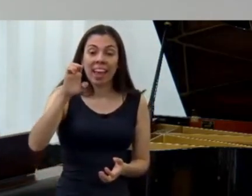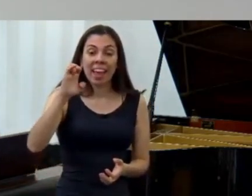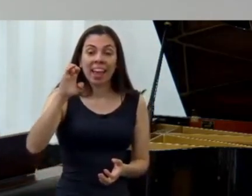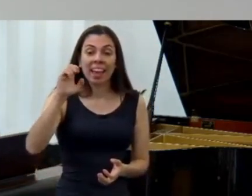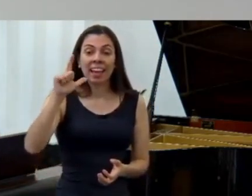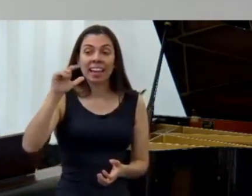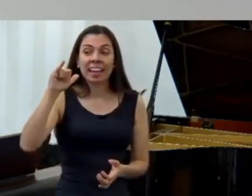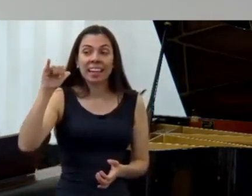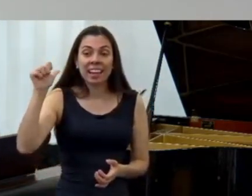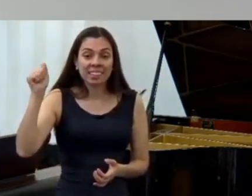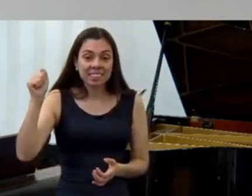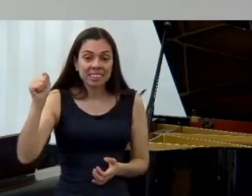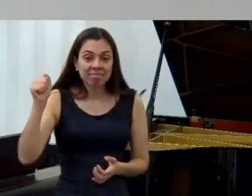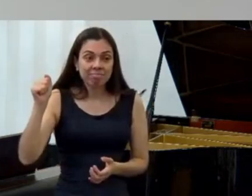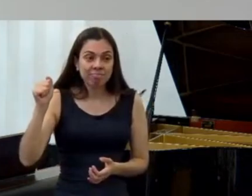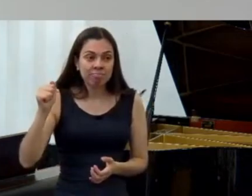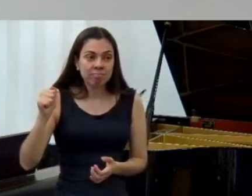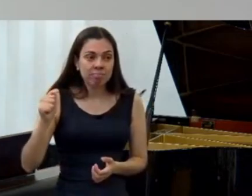Mas